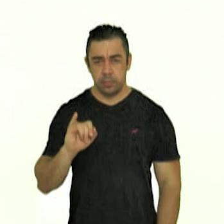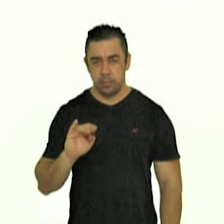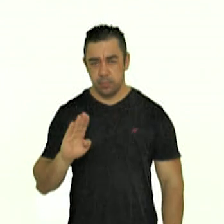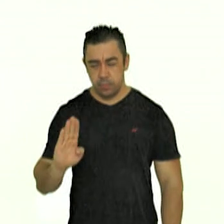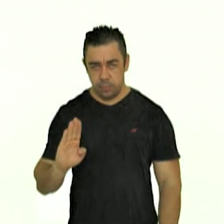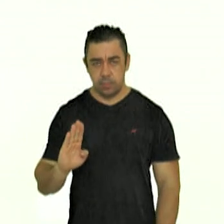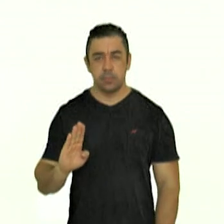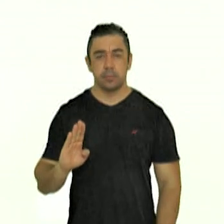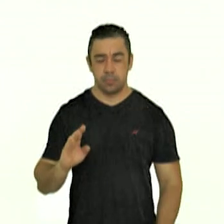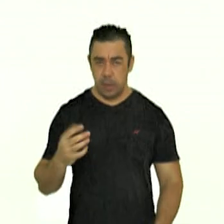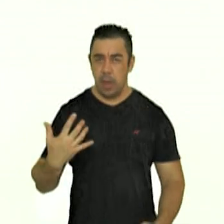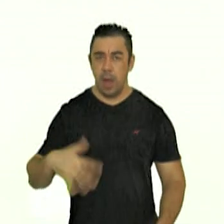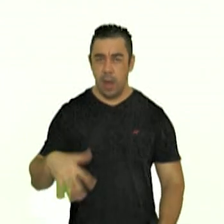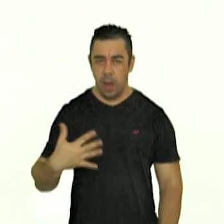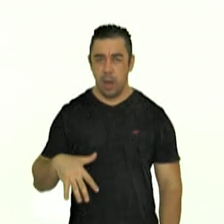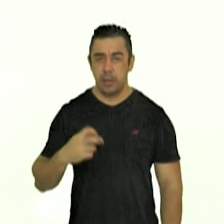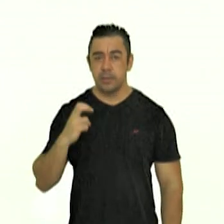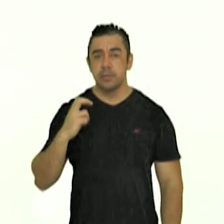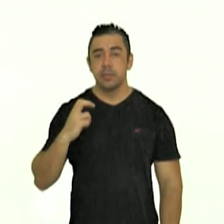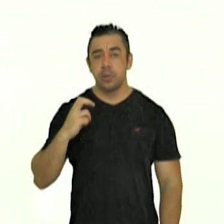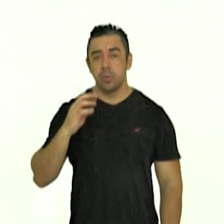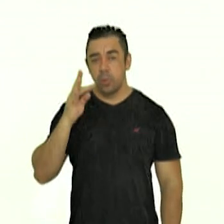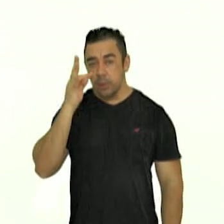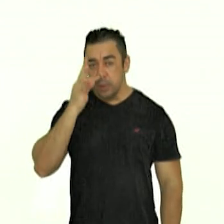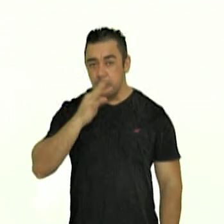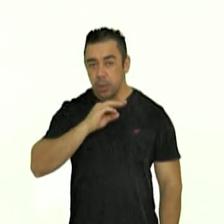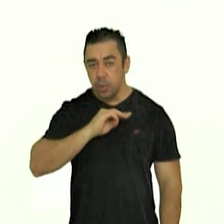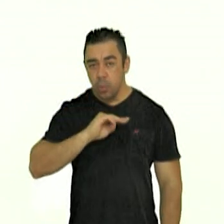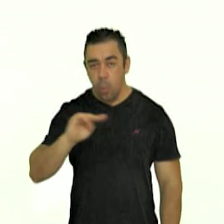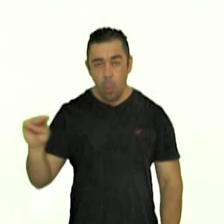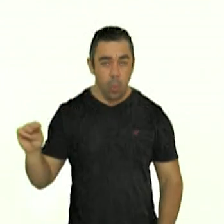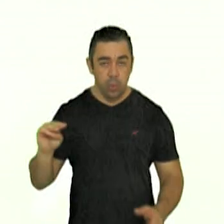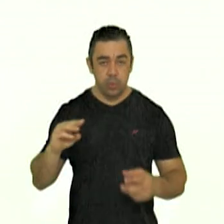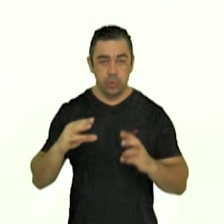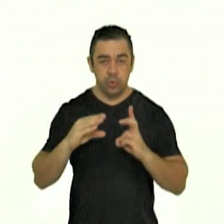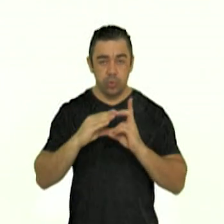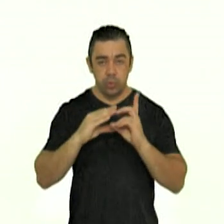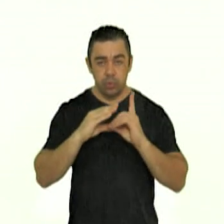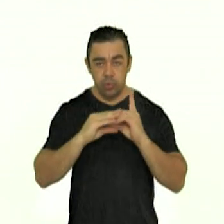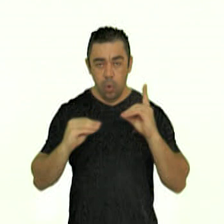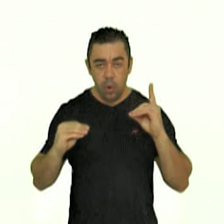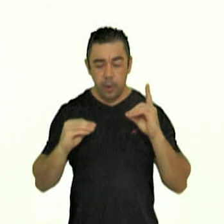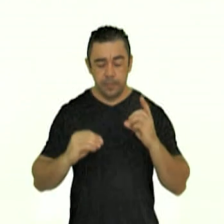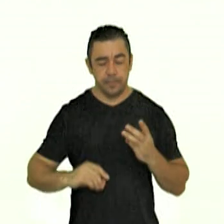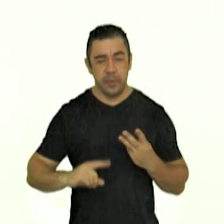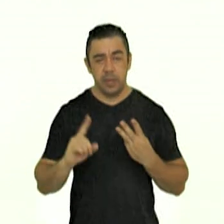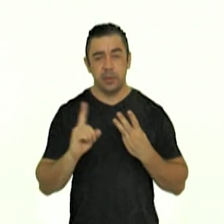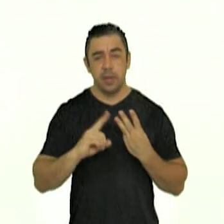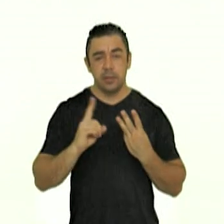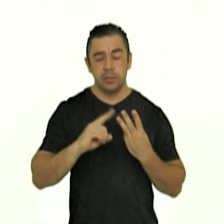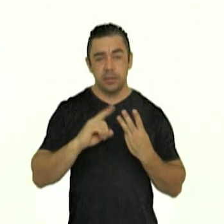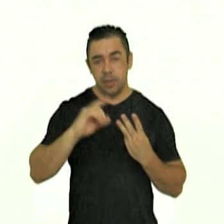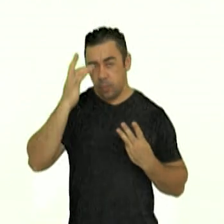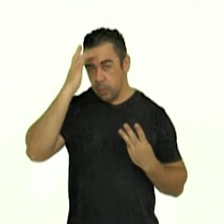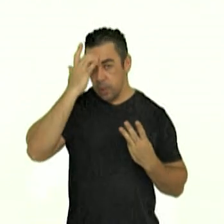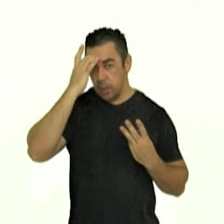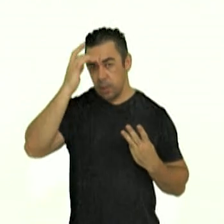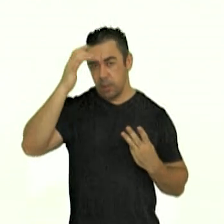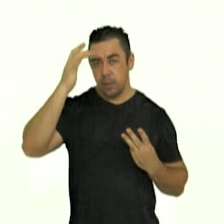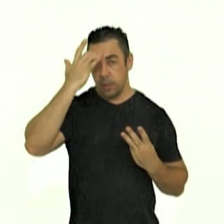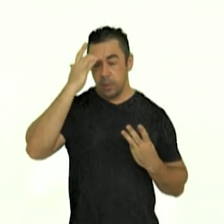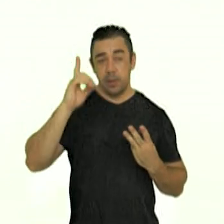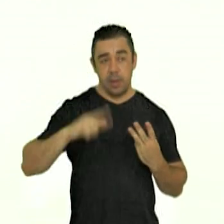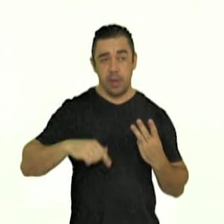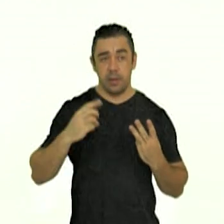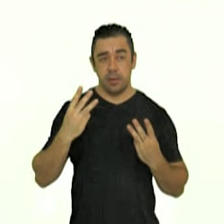ainda gerar um PIB aí de quase 5 trilhões de dólares. E em terceiro lugar, a Índia, com quase 3 trilhões de dólares